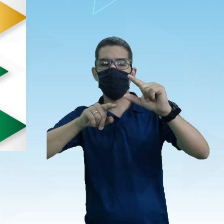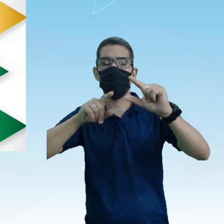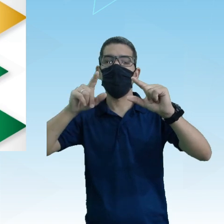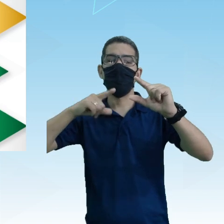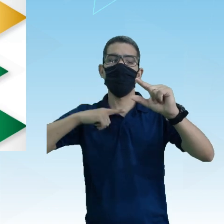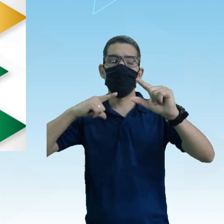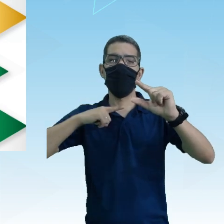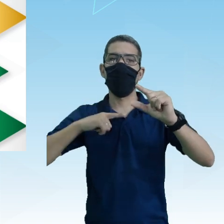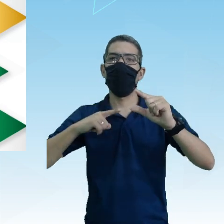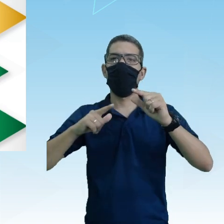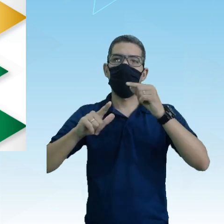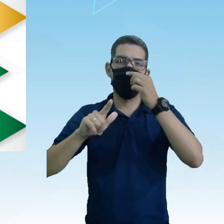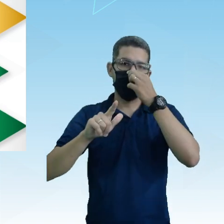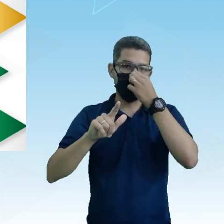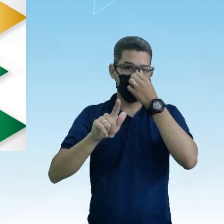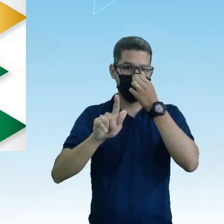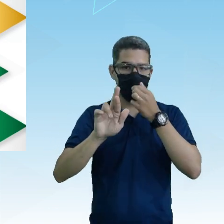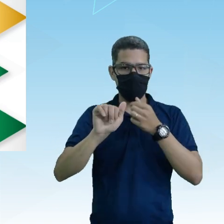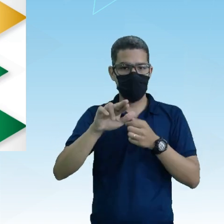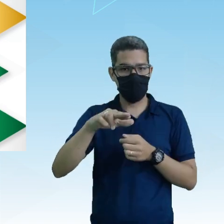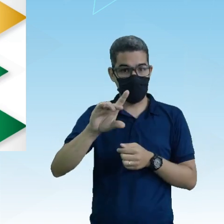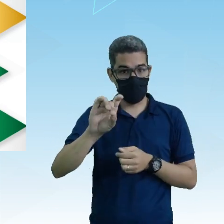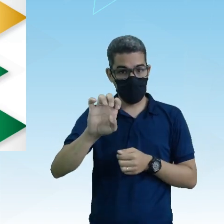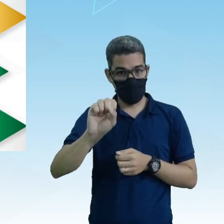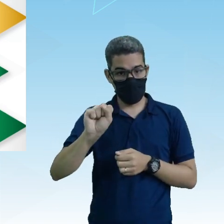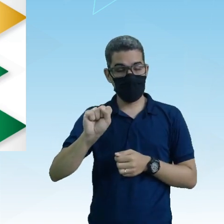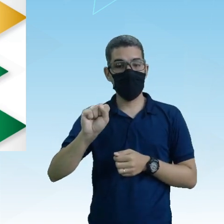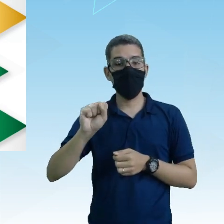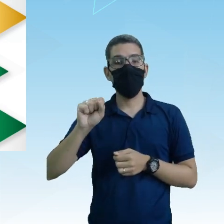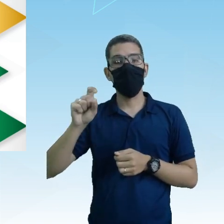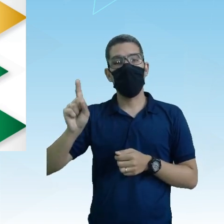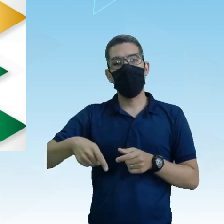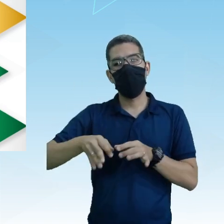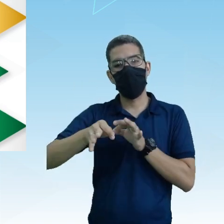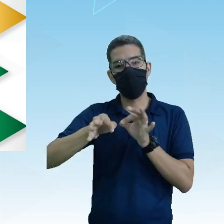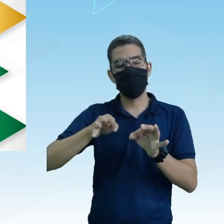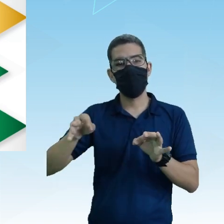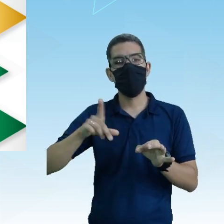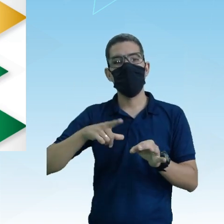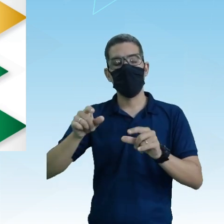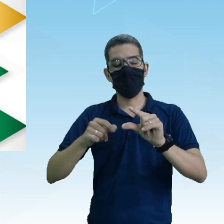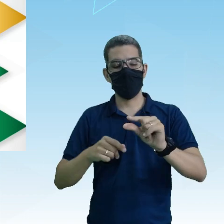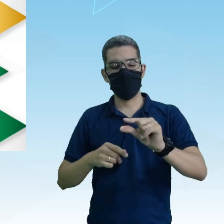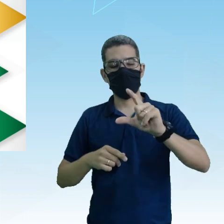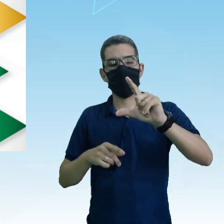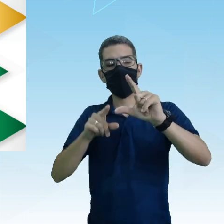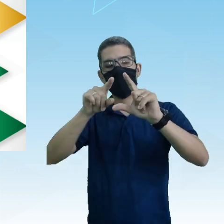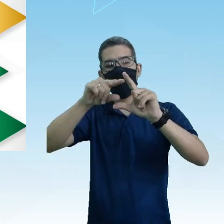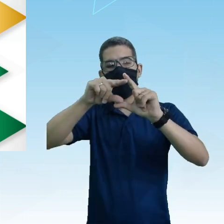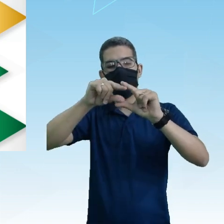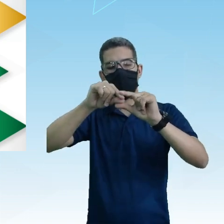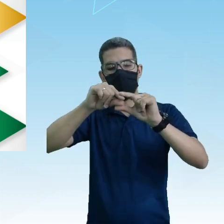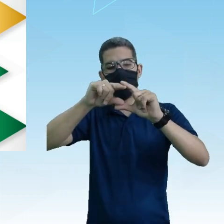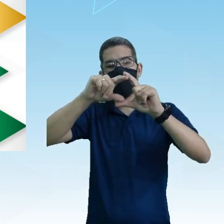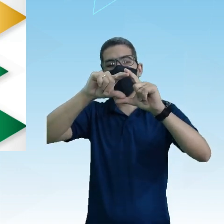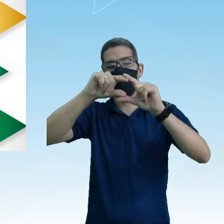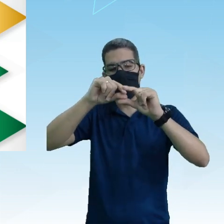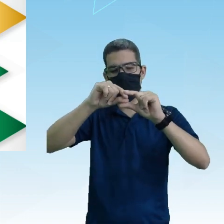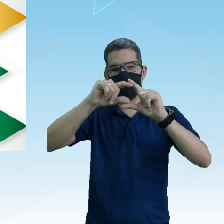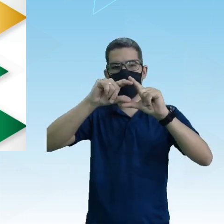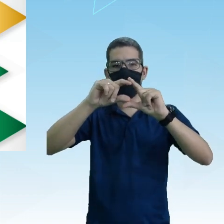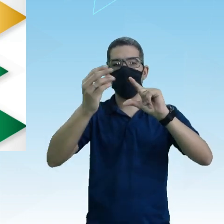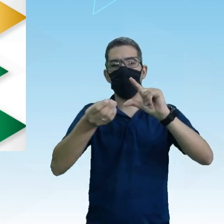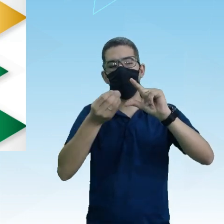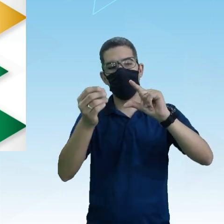medidas, na verdade, grandezas geométricas dentro das grandezas e medidas, a abertura do ângulo tá aí, tranquilo?